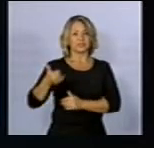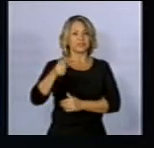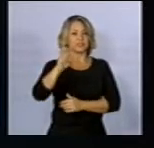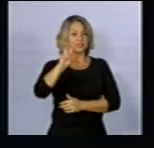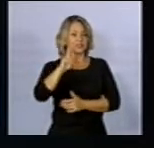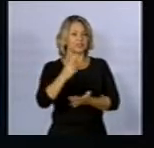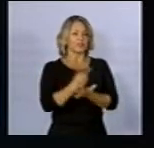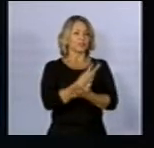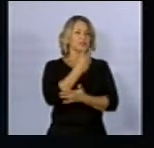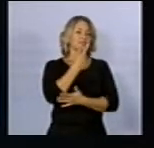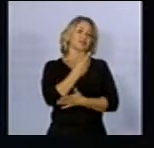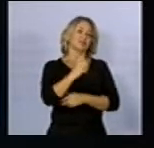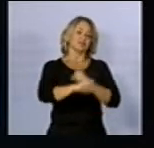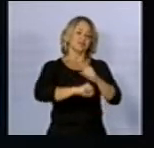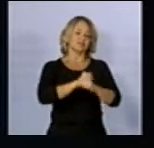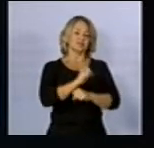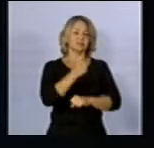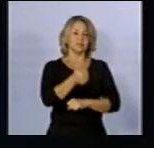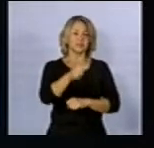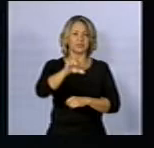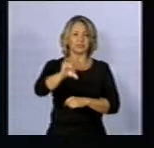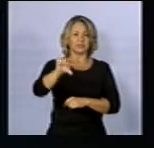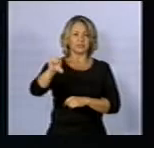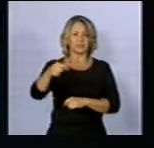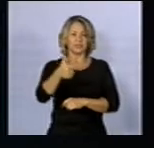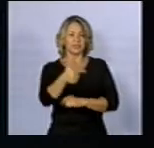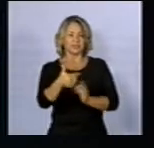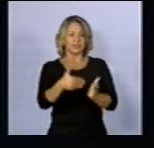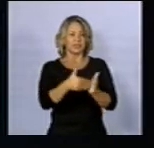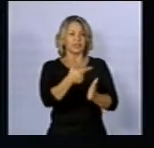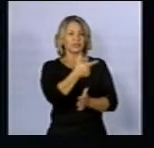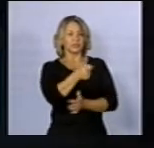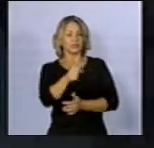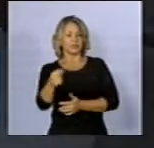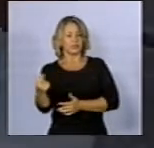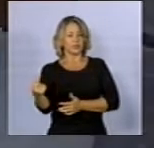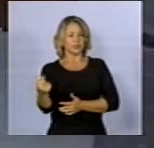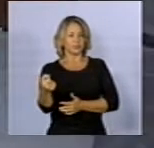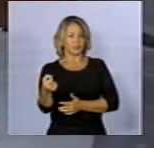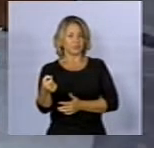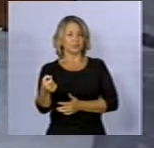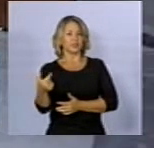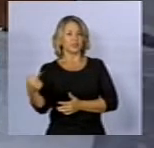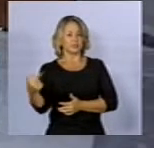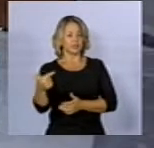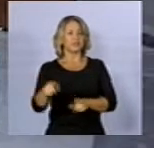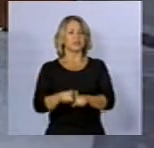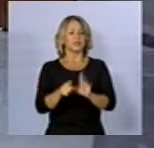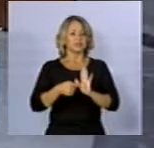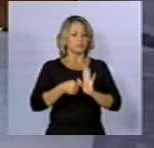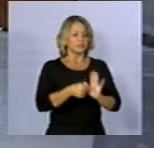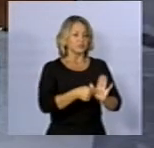ocorreram entre 1992 e 2002, e uma amostra de crianças